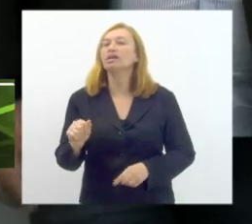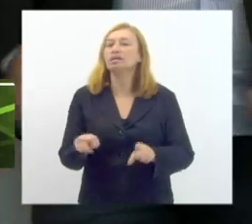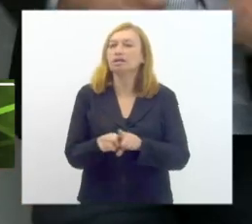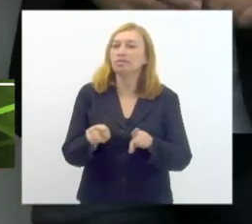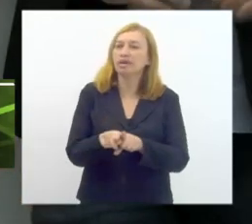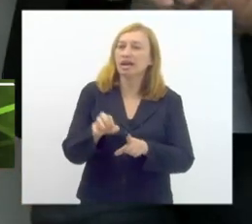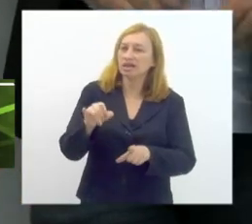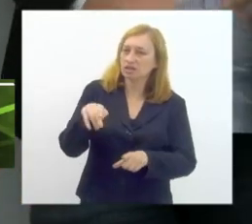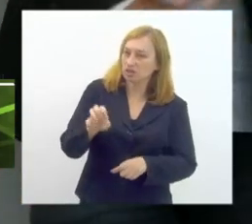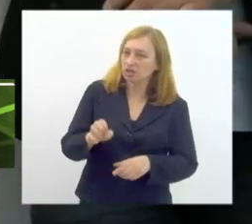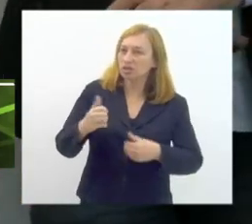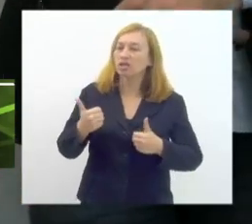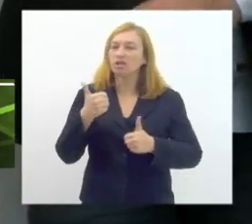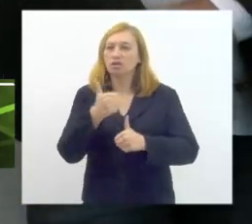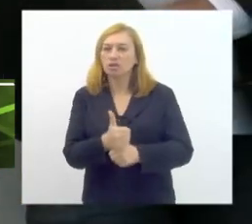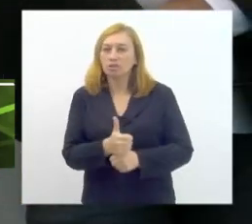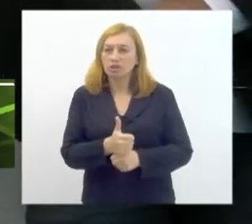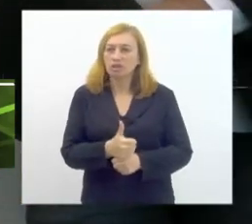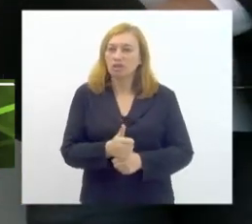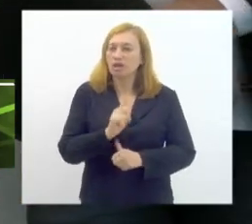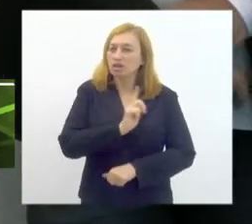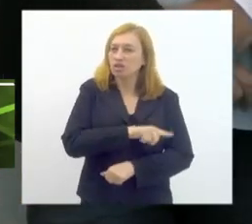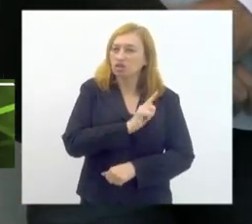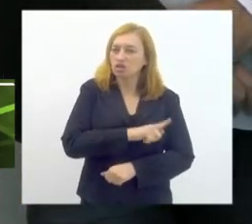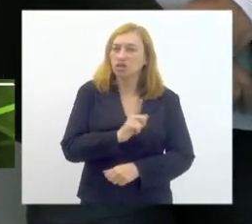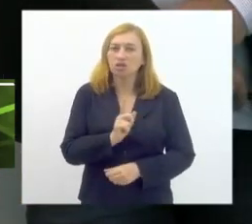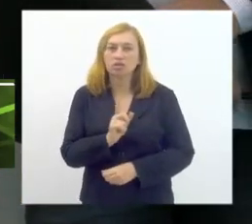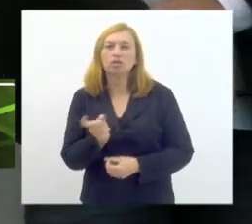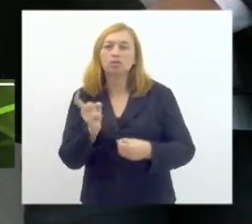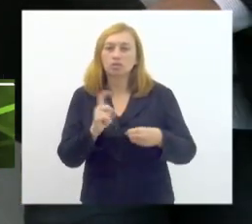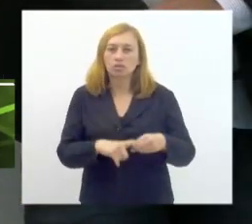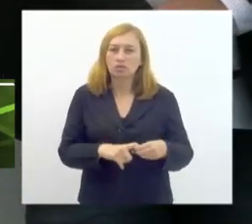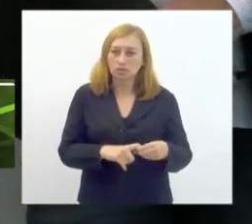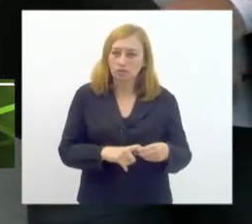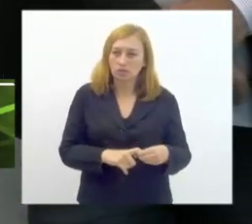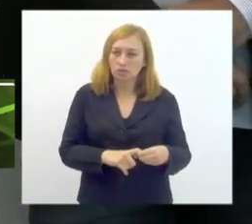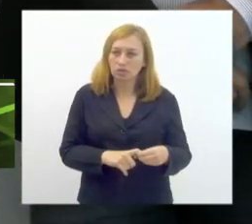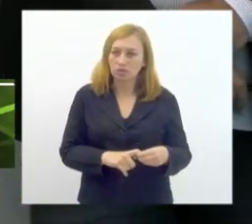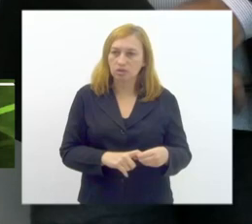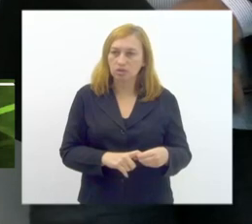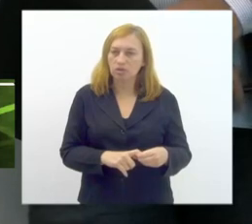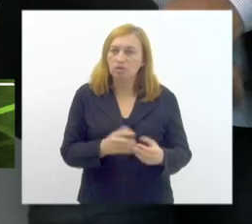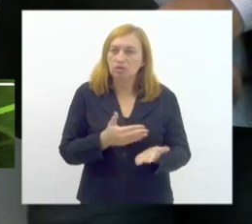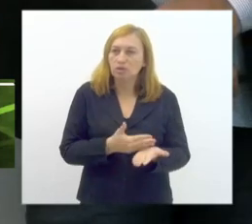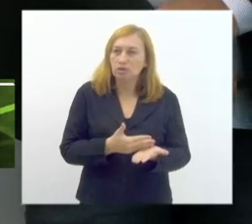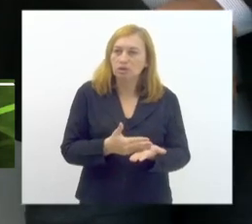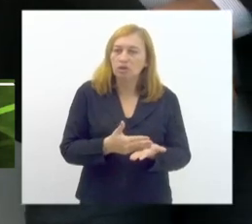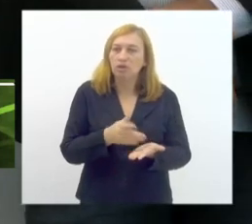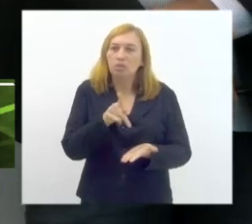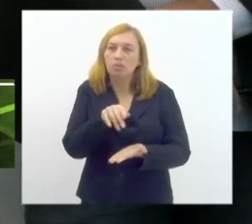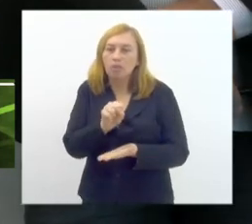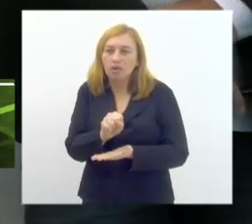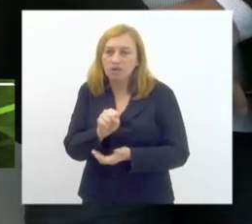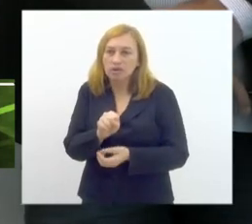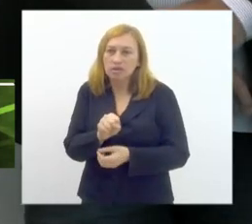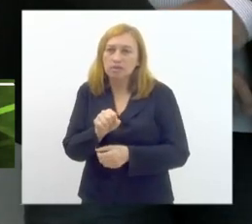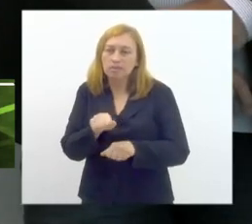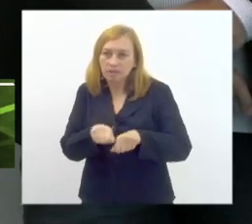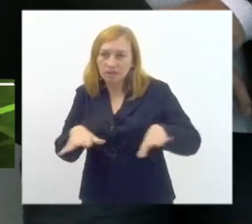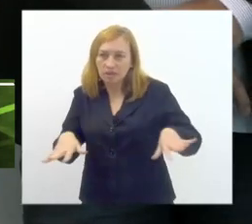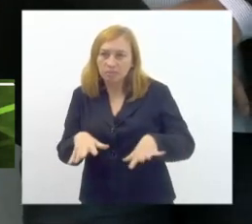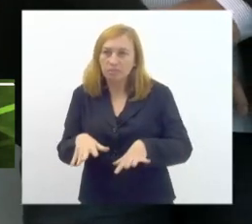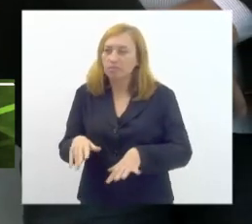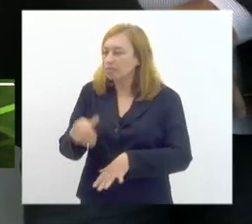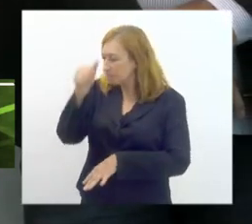em assumirem a gestão de um consórcio embrionário num momento pós-pandêmico é louvável, sabe, prefeita e